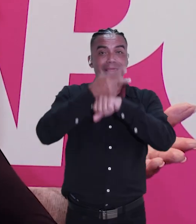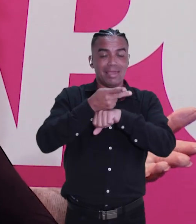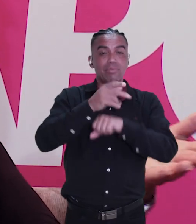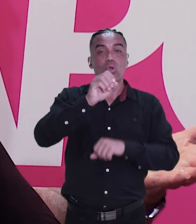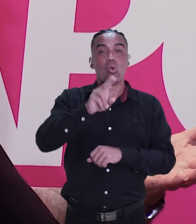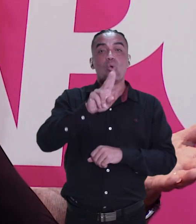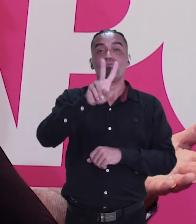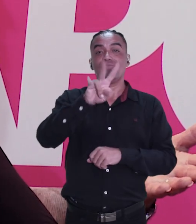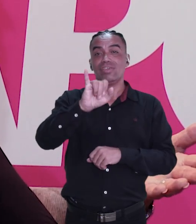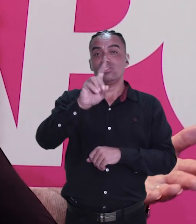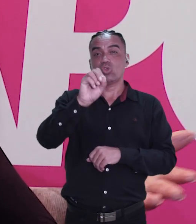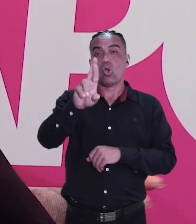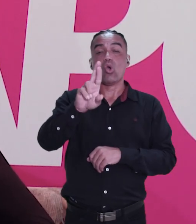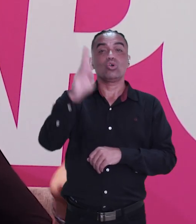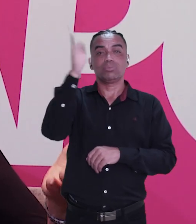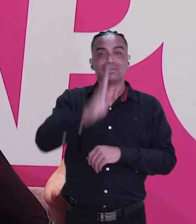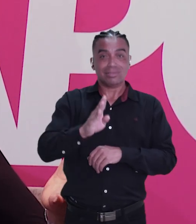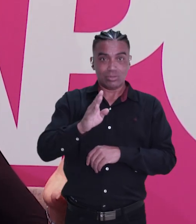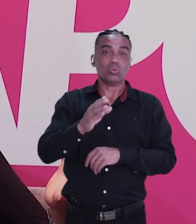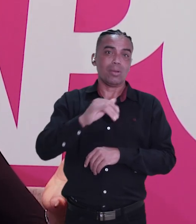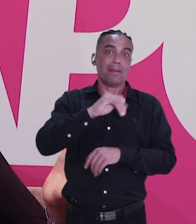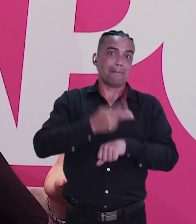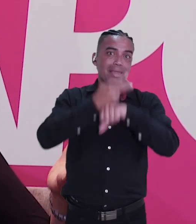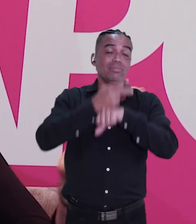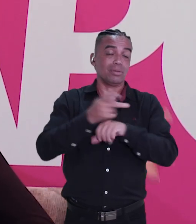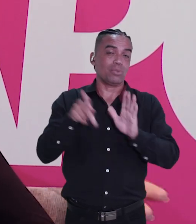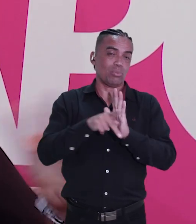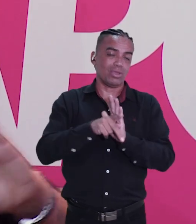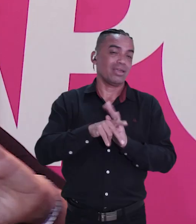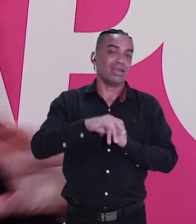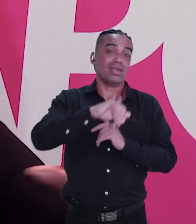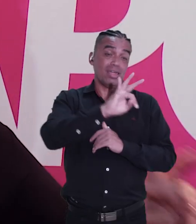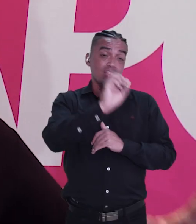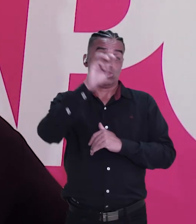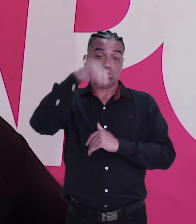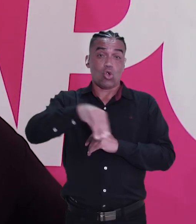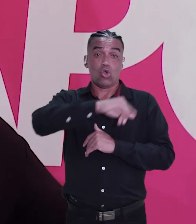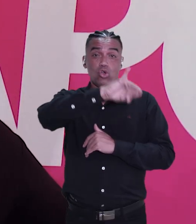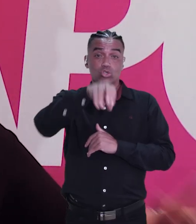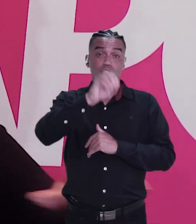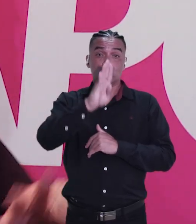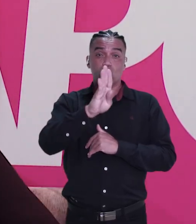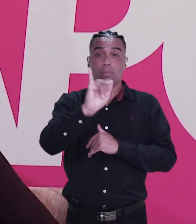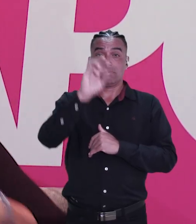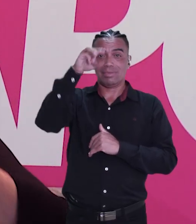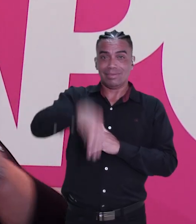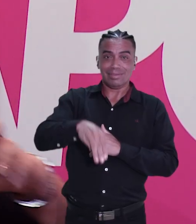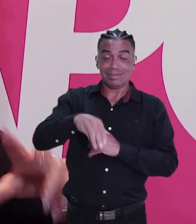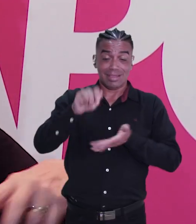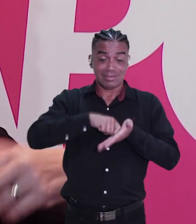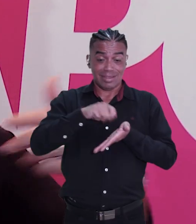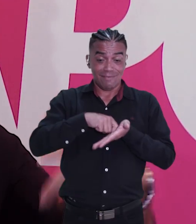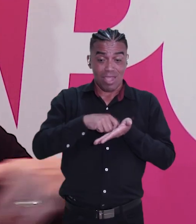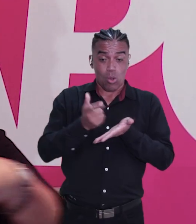Jabuti com O Ouvidor do Brasil, que é o livro dele que ele fez sobre o Tom Jobim. Esse é um livro intermediário, né? Que ele